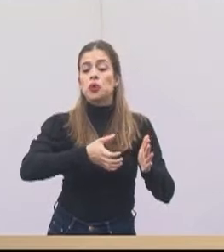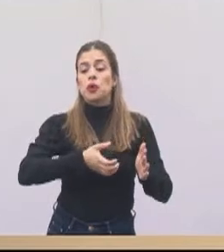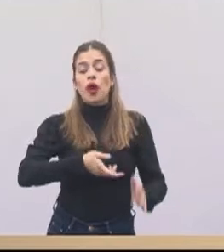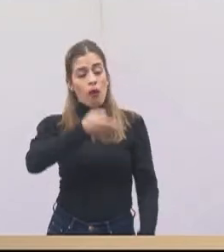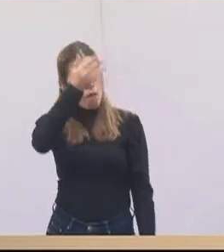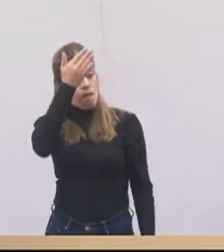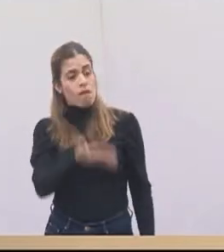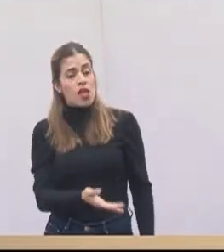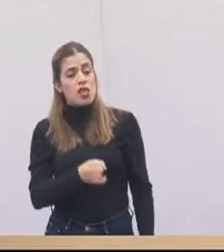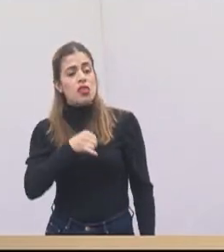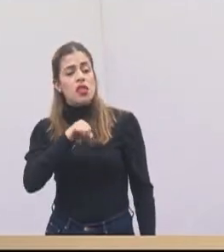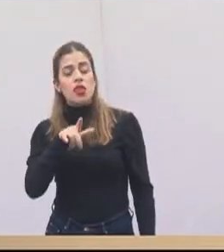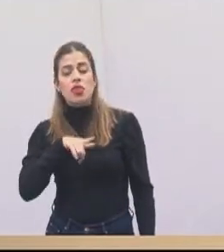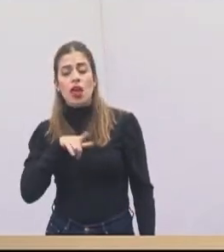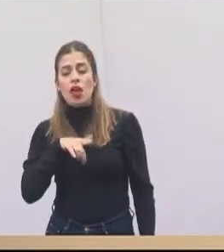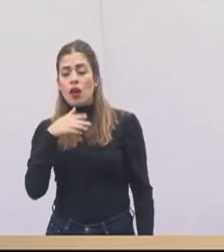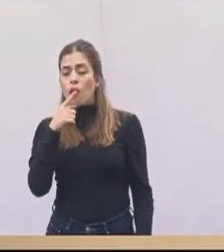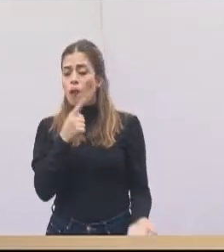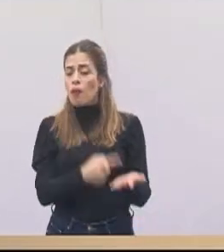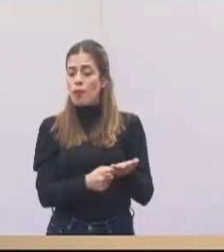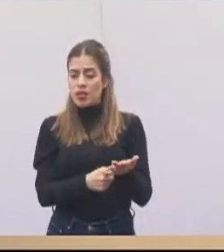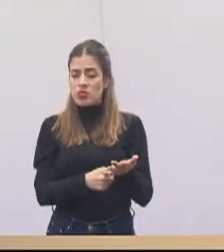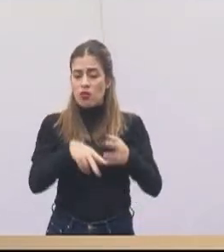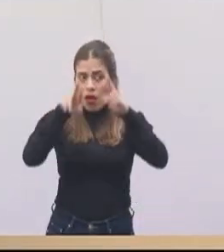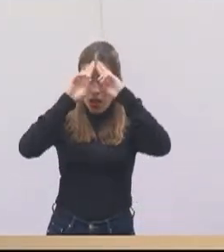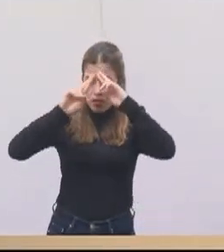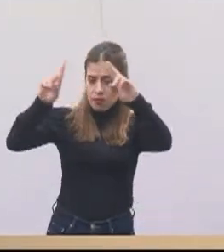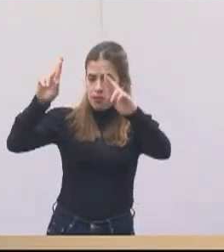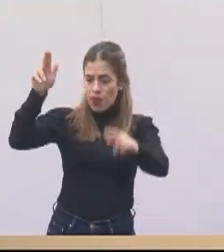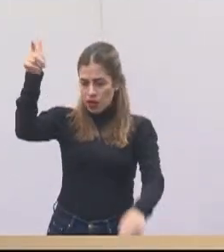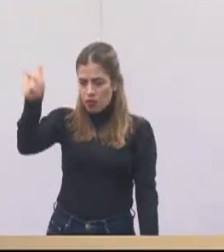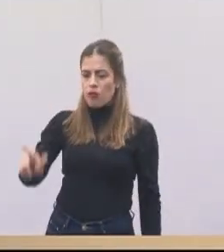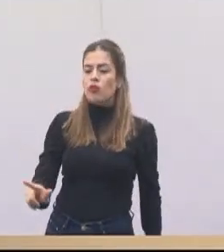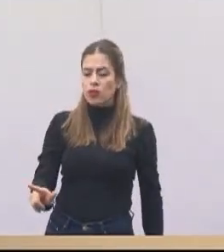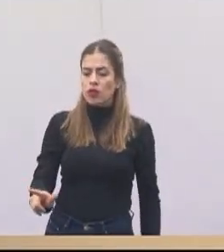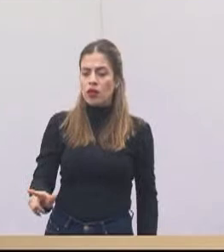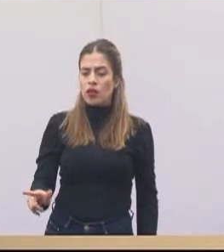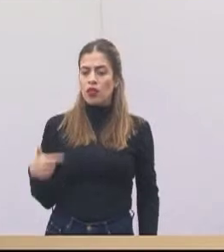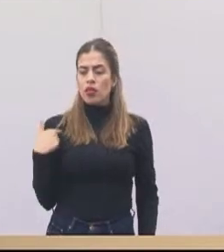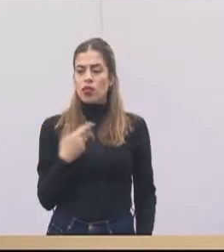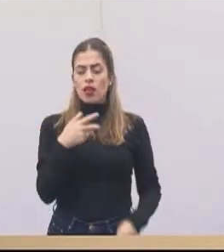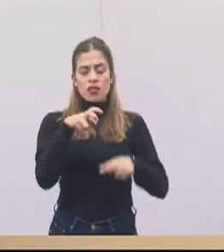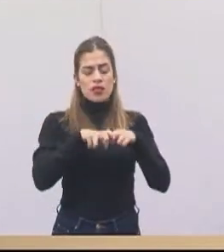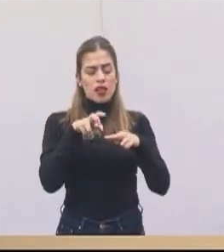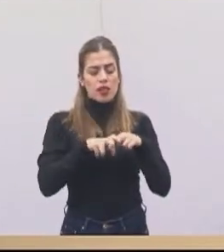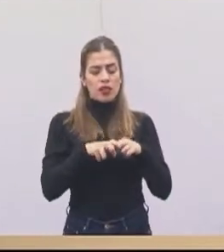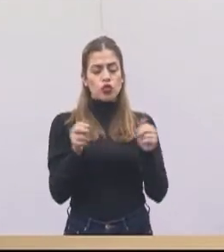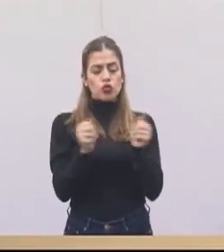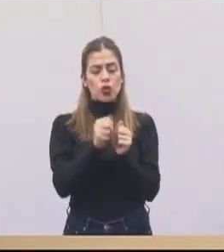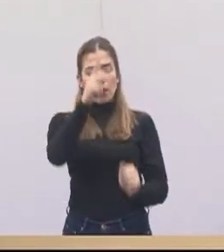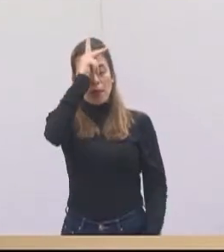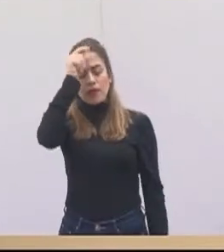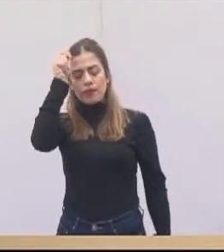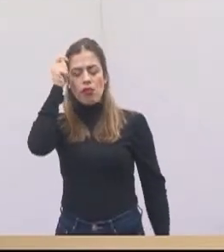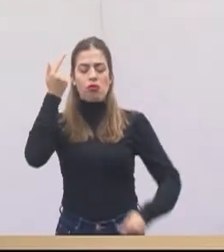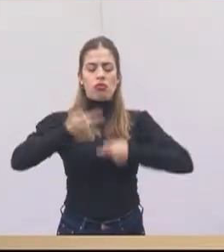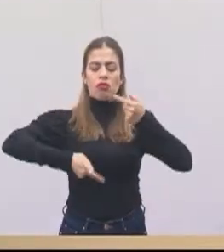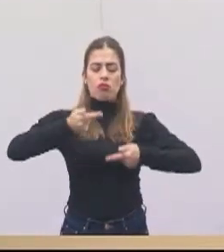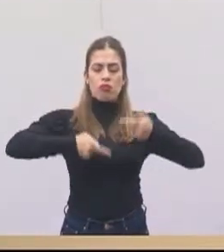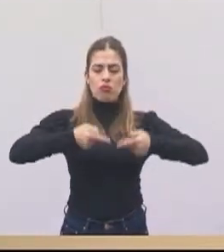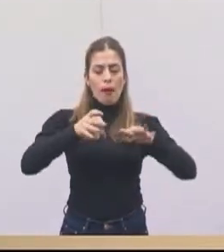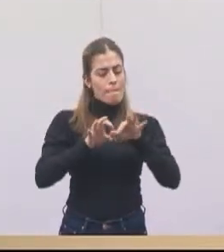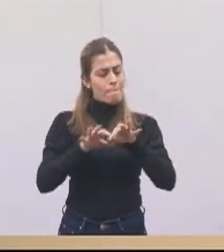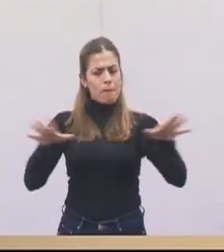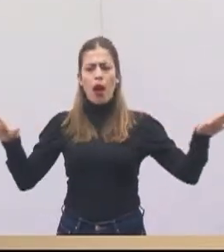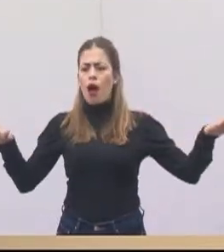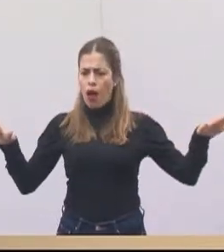que respeitam o próximo. E é isso que nós fazemos. Sento com o prefeito, nosso grupo senta, discute e é aberto. Não